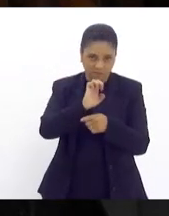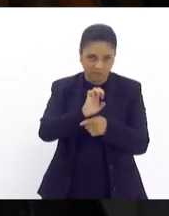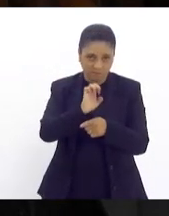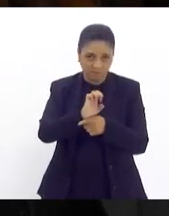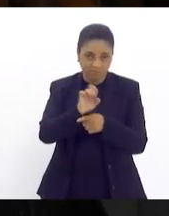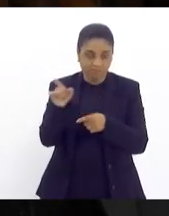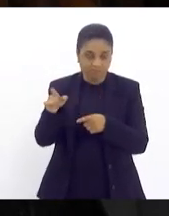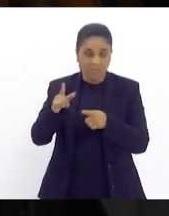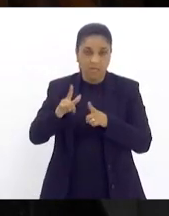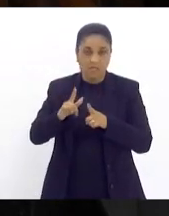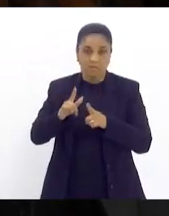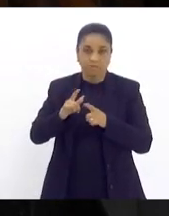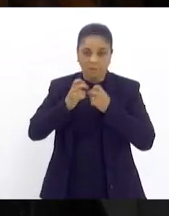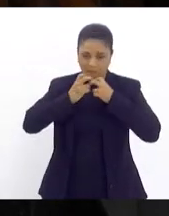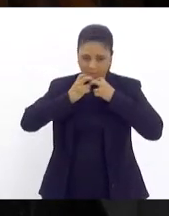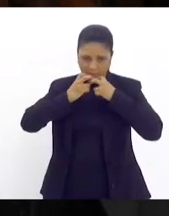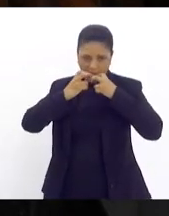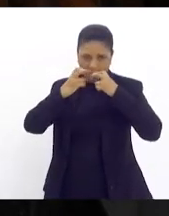rebelou